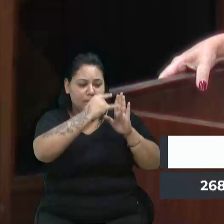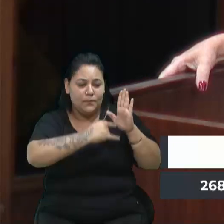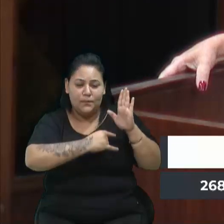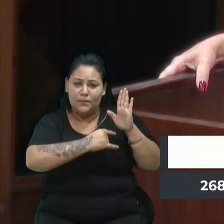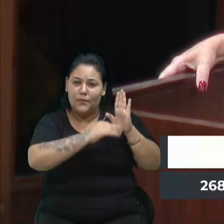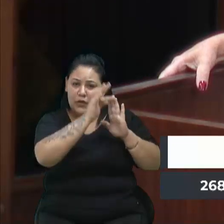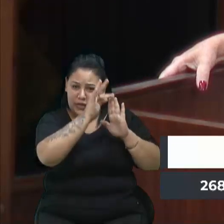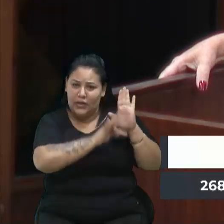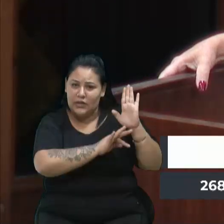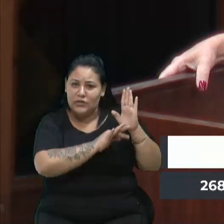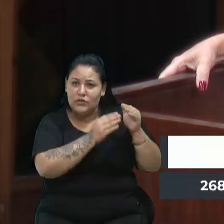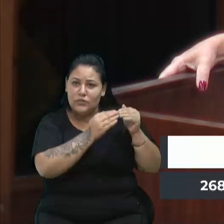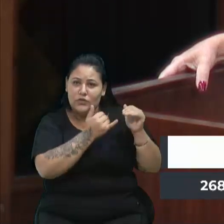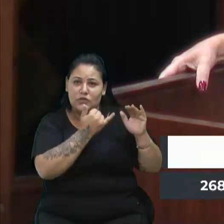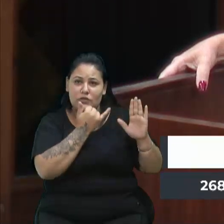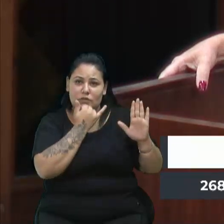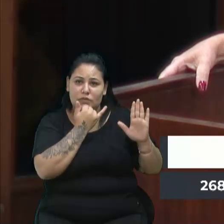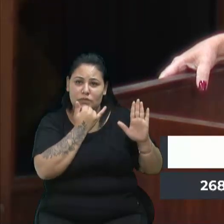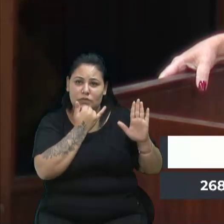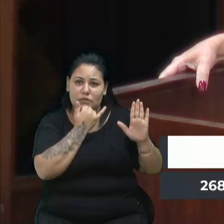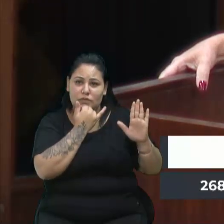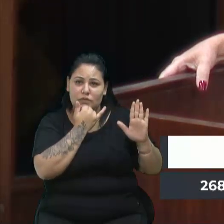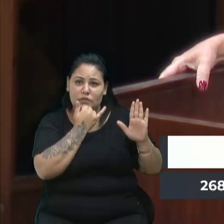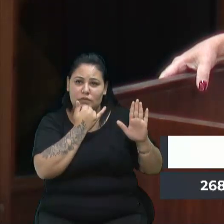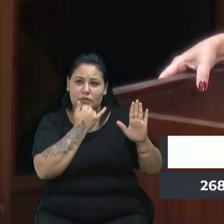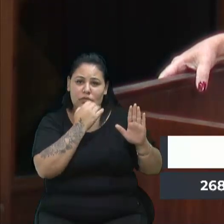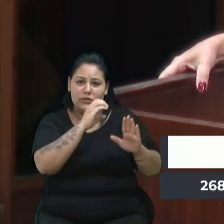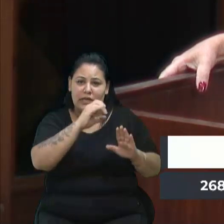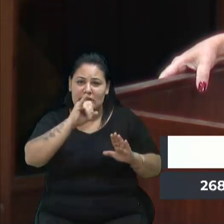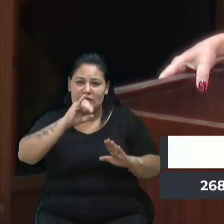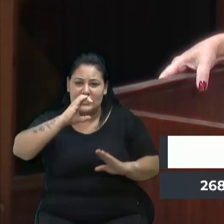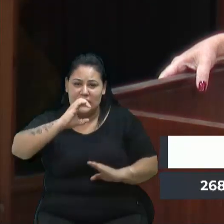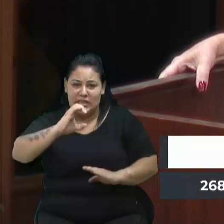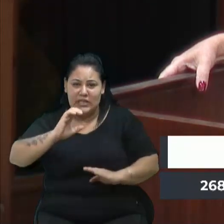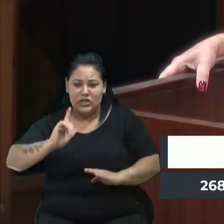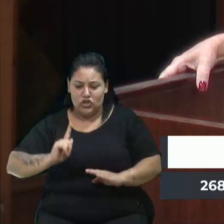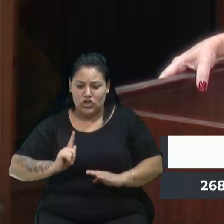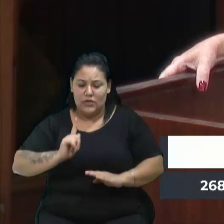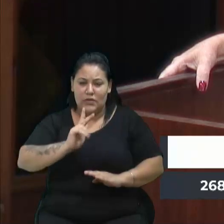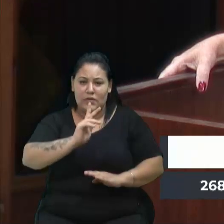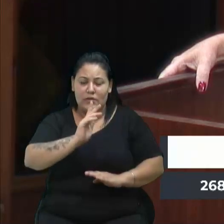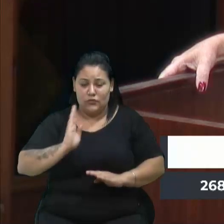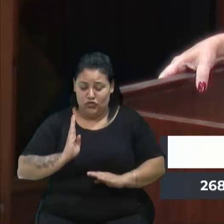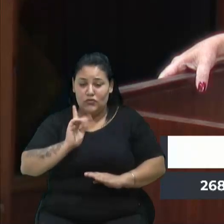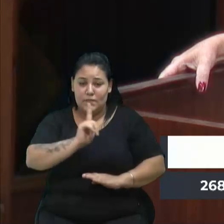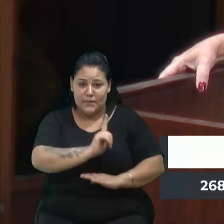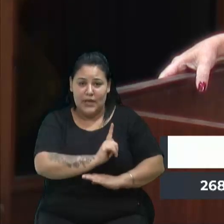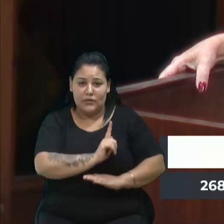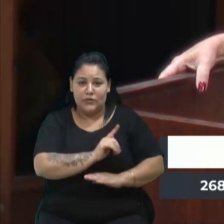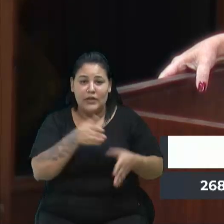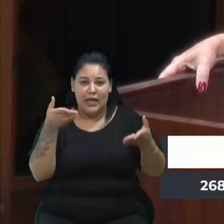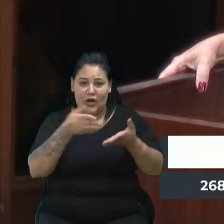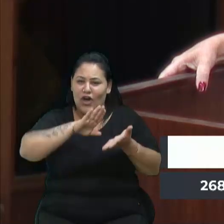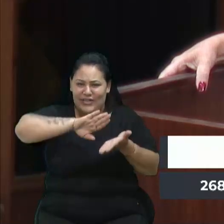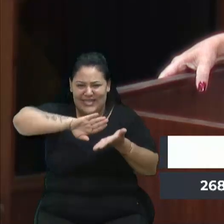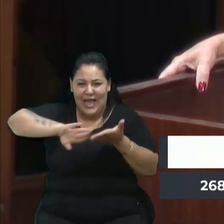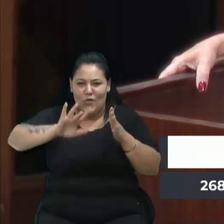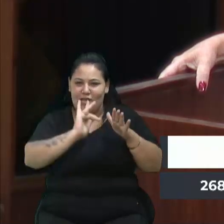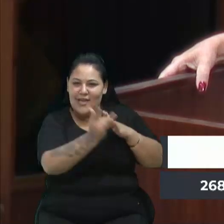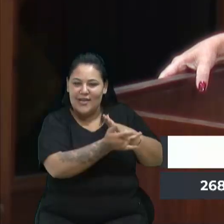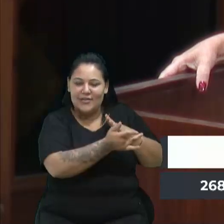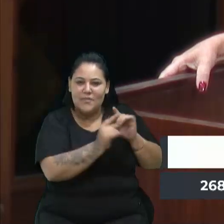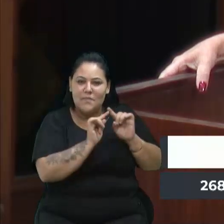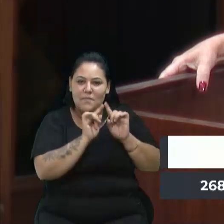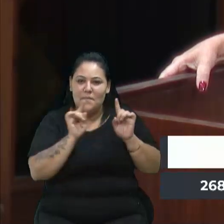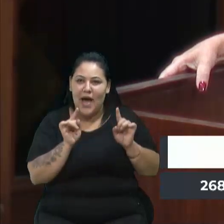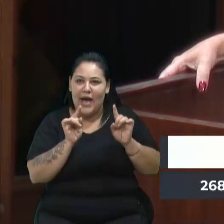escravagista e criminosa da SIC de Bento, que agora não está mais nas redes sociais, mas que